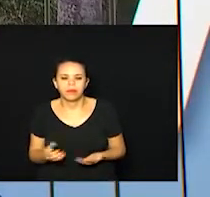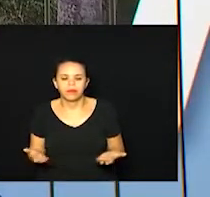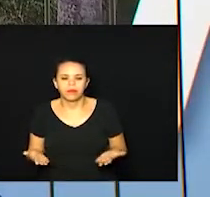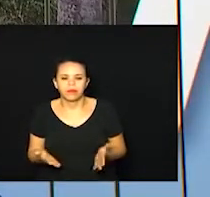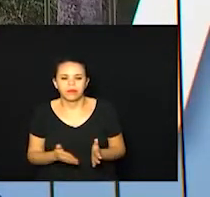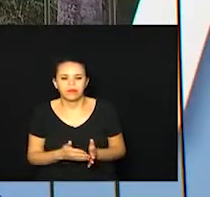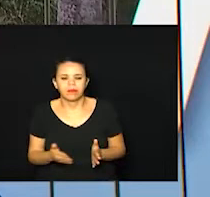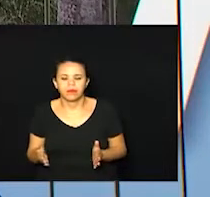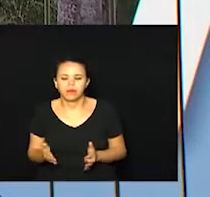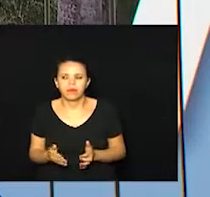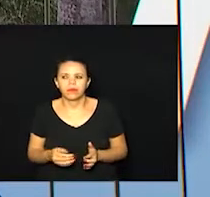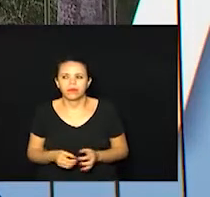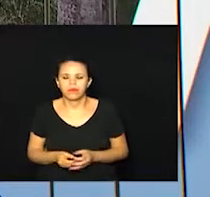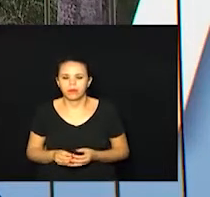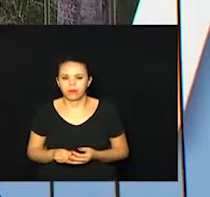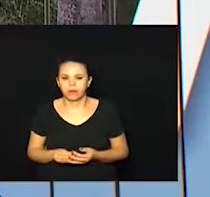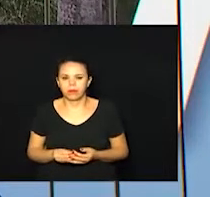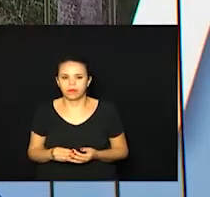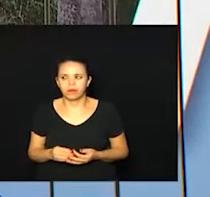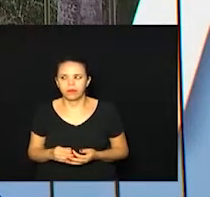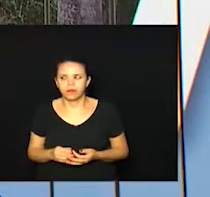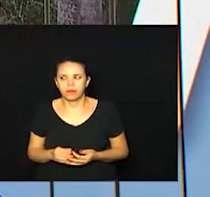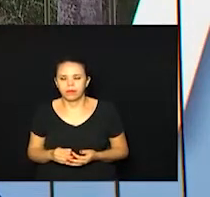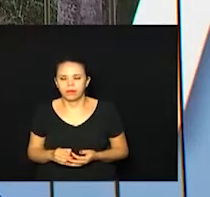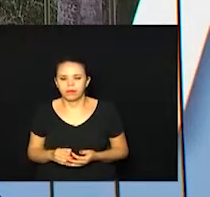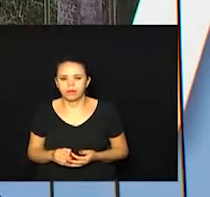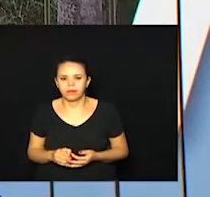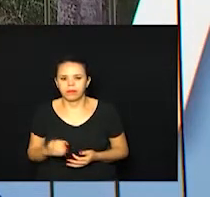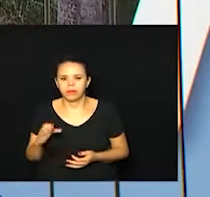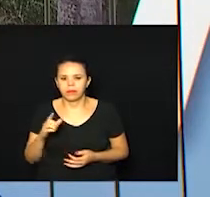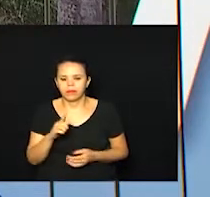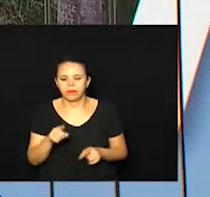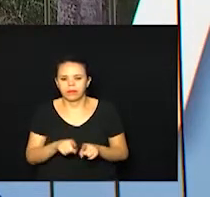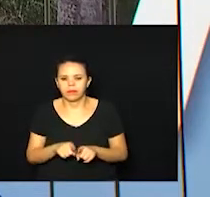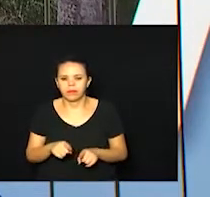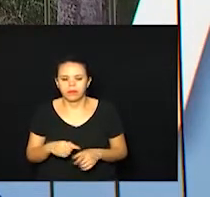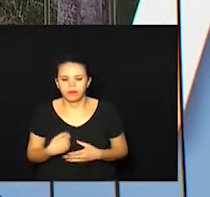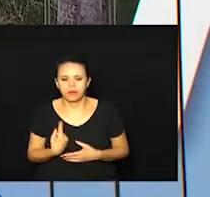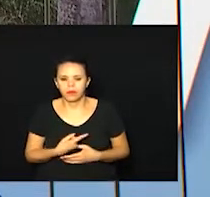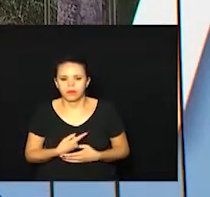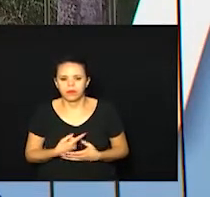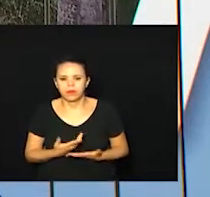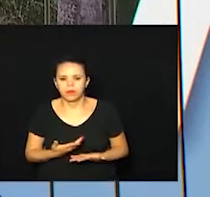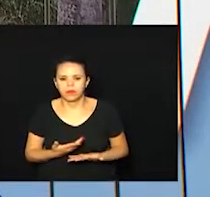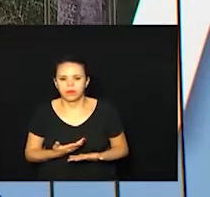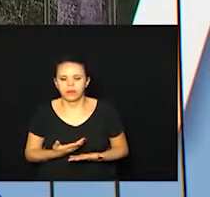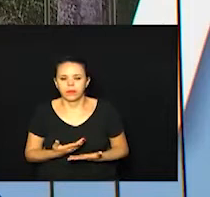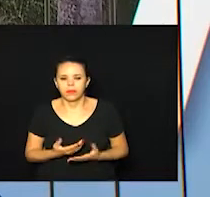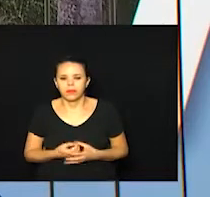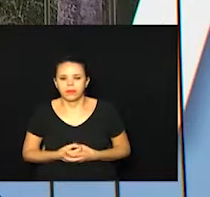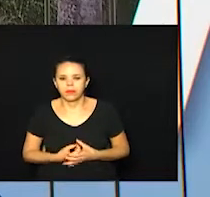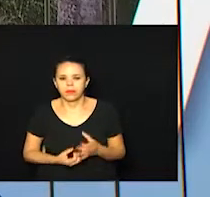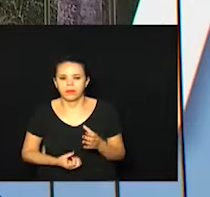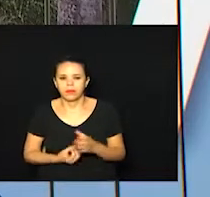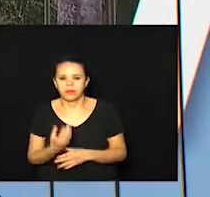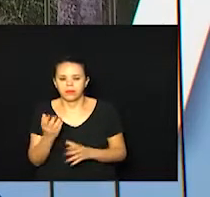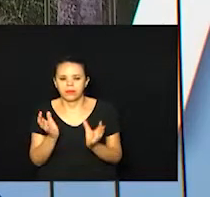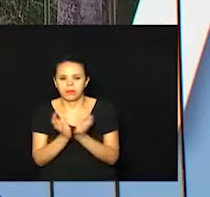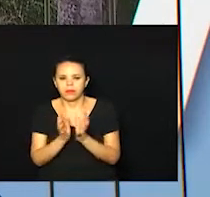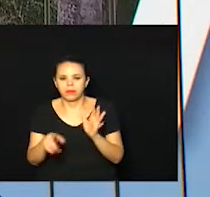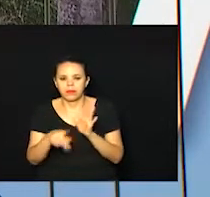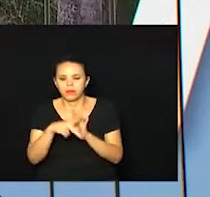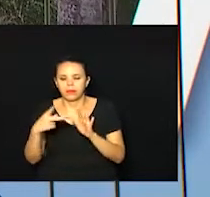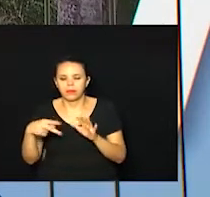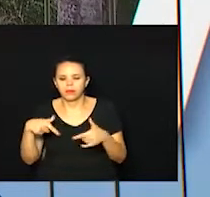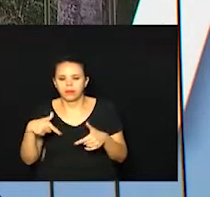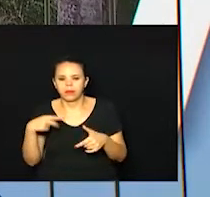nesse caso específico, lá do distrito, nós inclusive constituímos uma frente